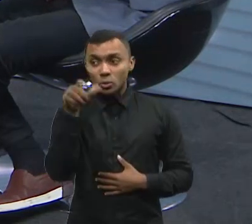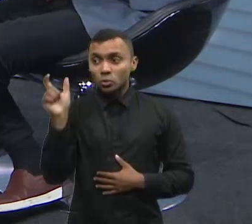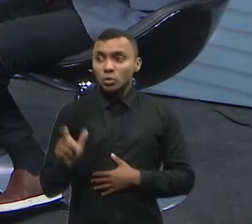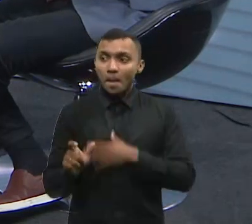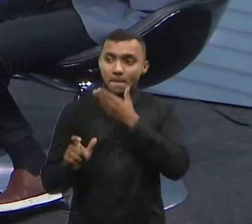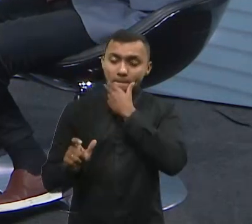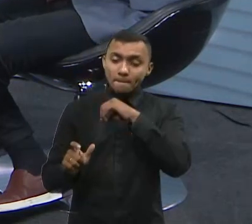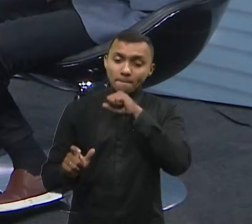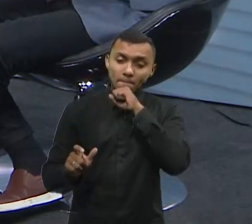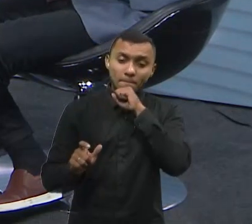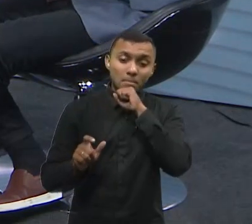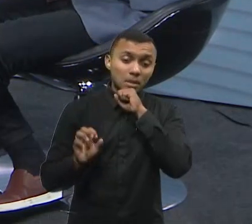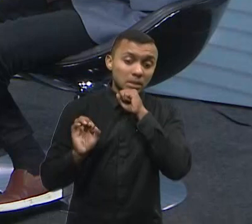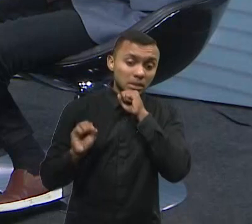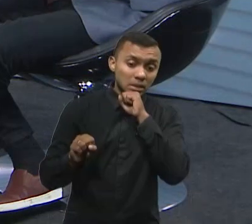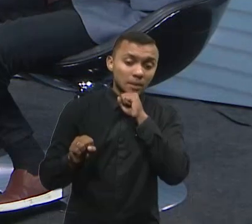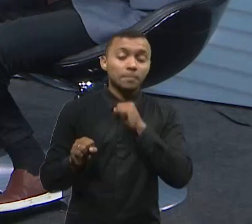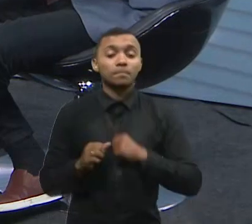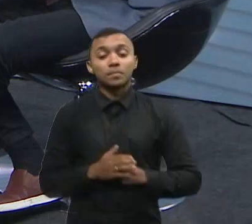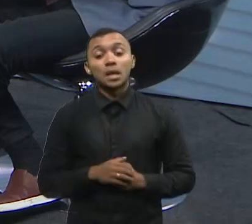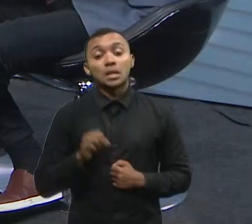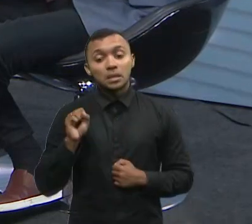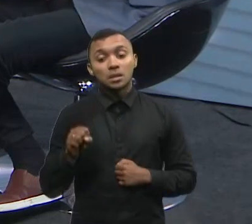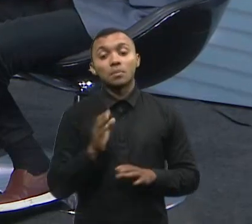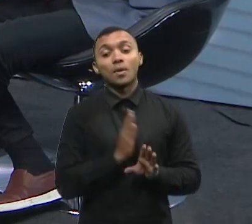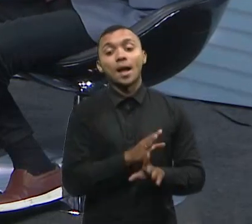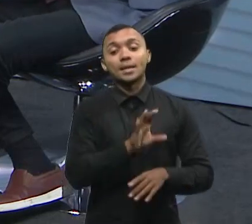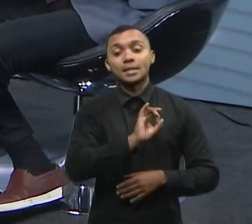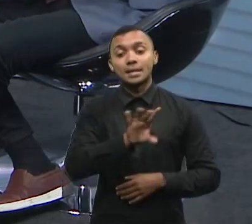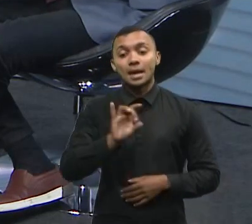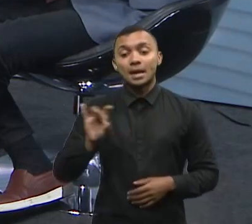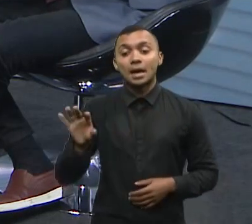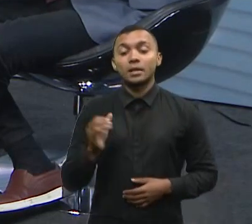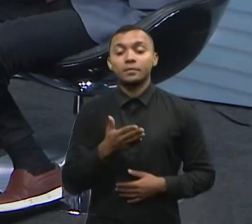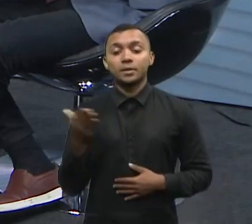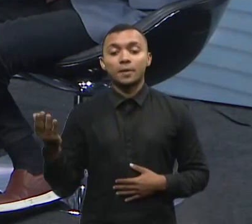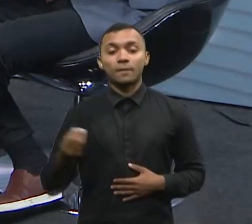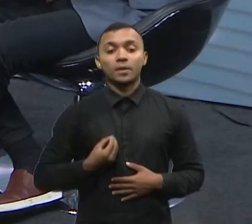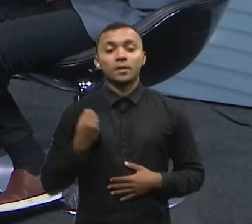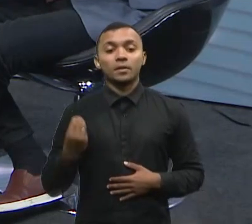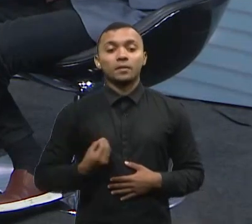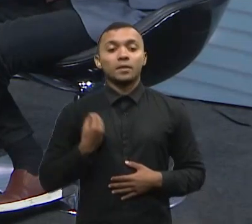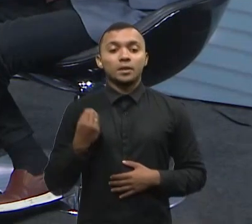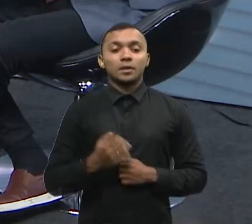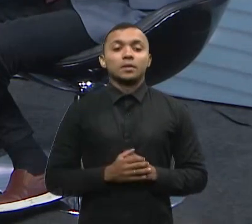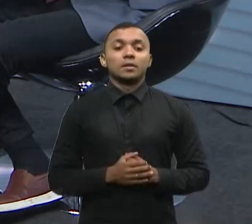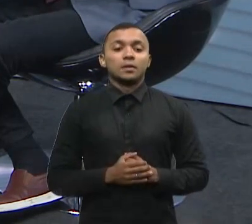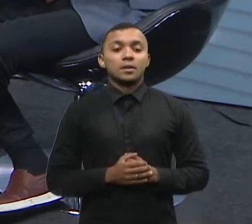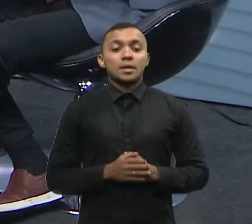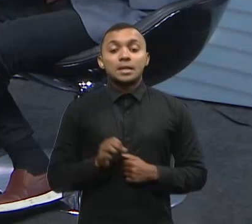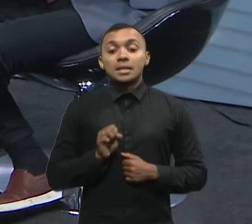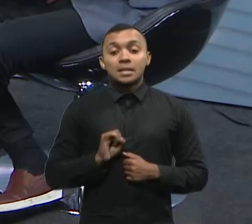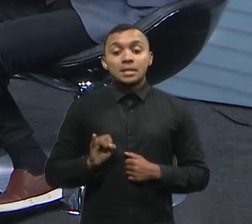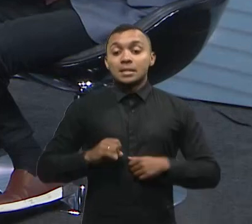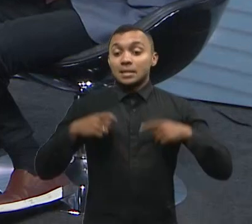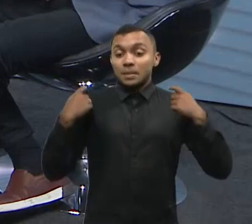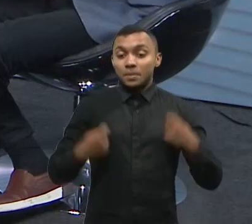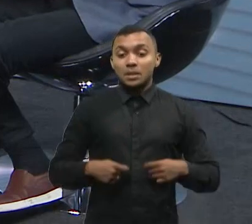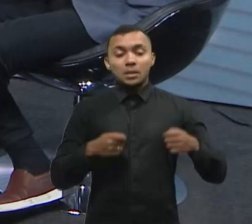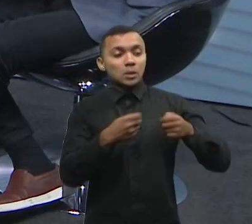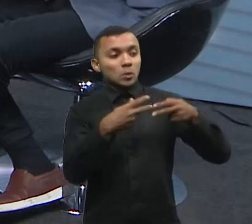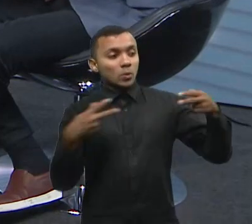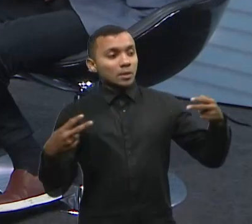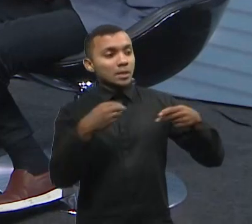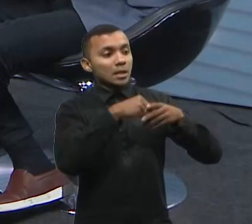Até mesmo pela funcionalidade de cada um na vida dela, né? Isso. Quem eu vou buscar quando eu necessito de determinada coisa dentro